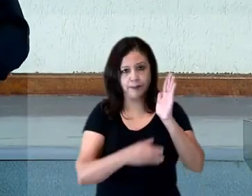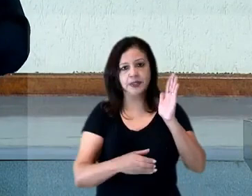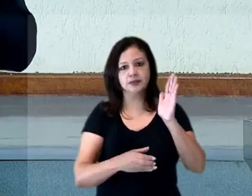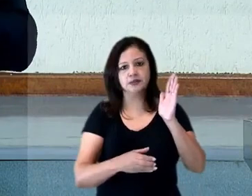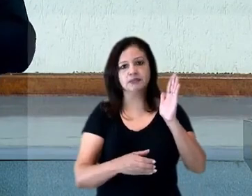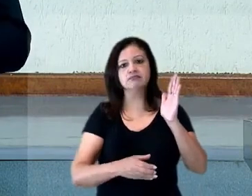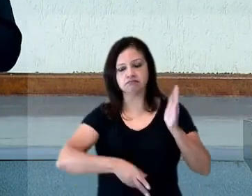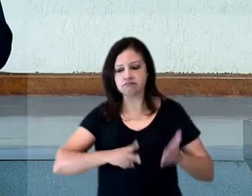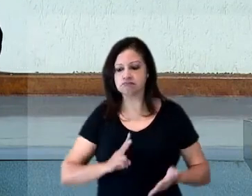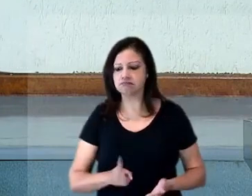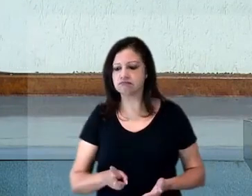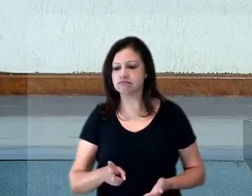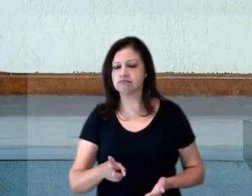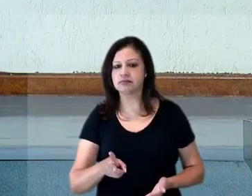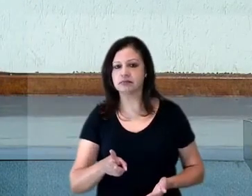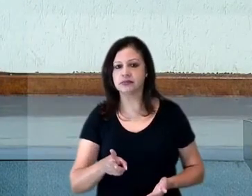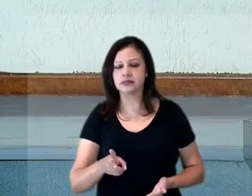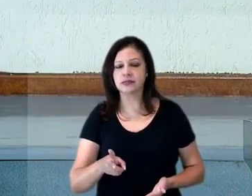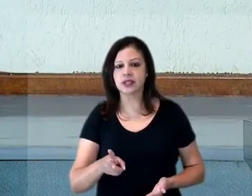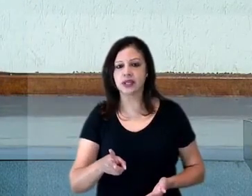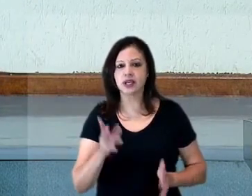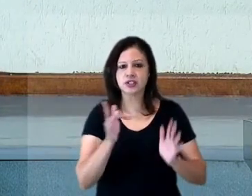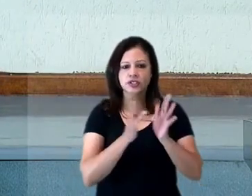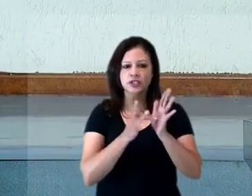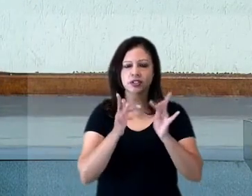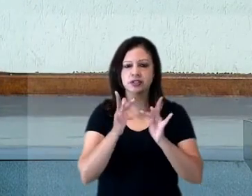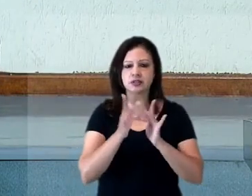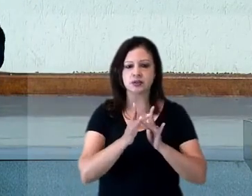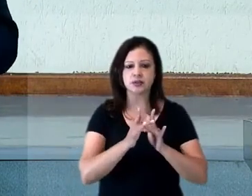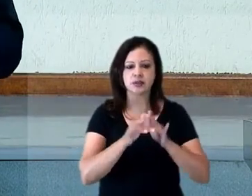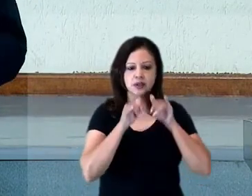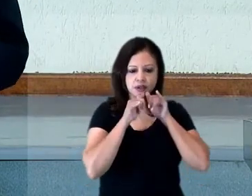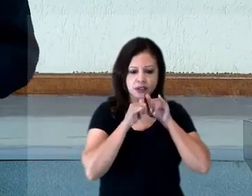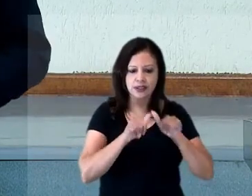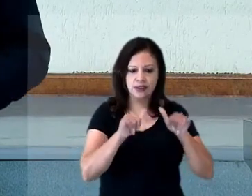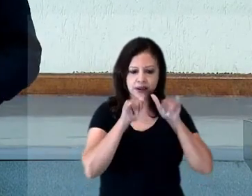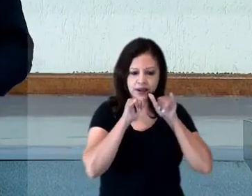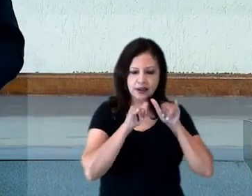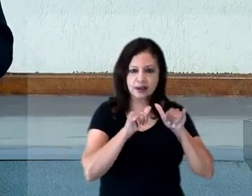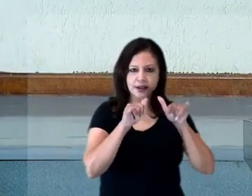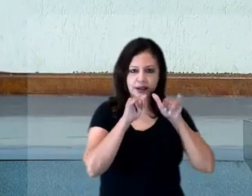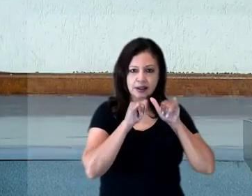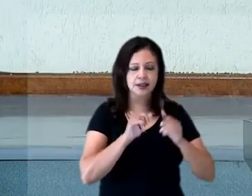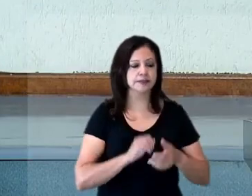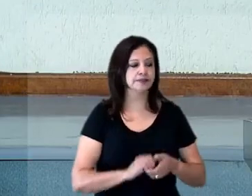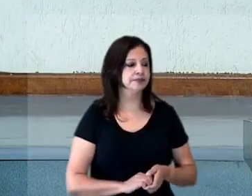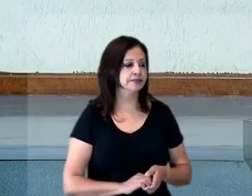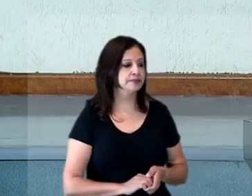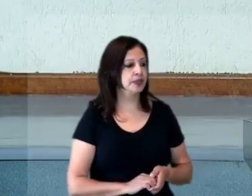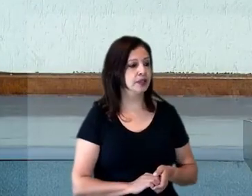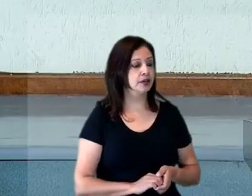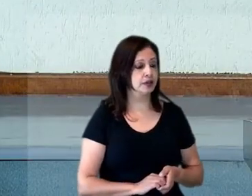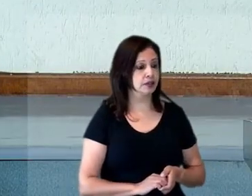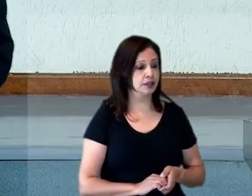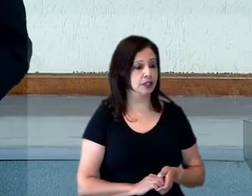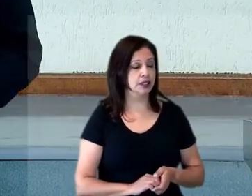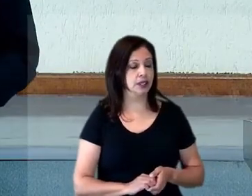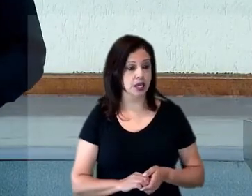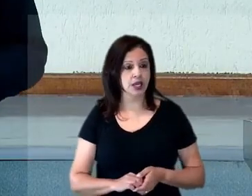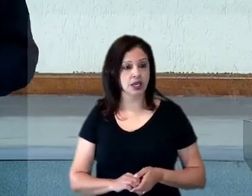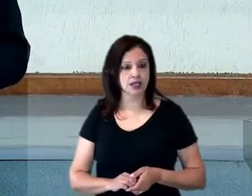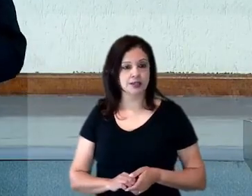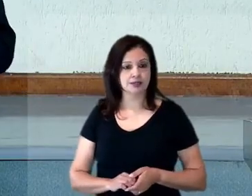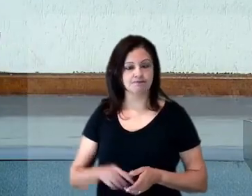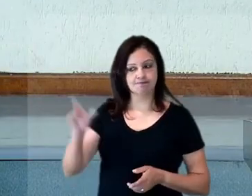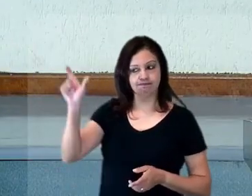o momento em que Jesus prediz, anuncia, comunica aos discípulos que ele seria traído.